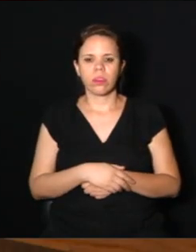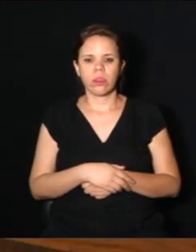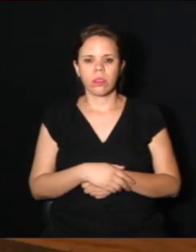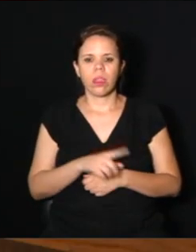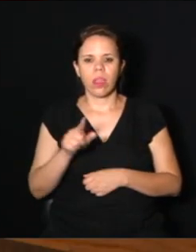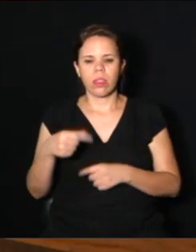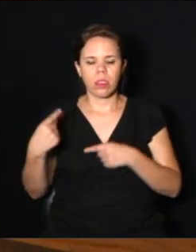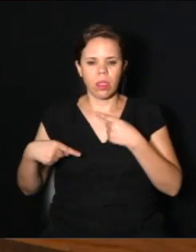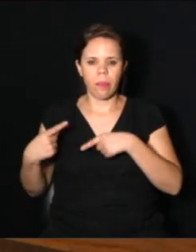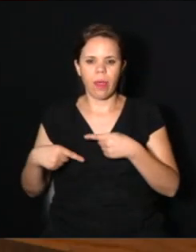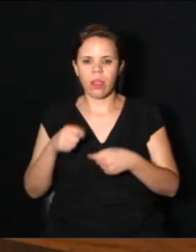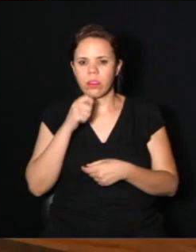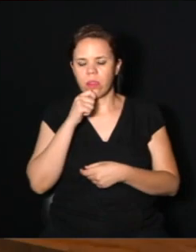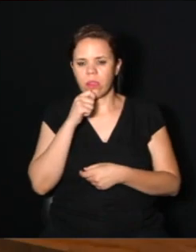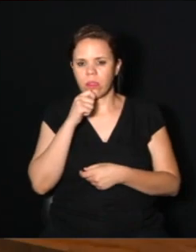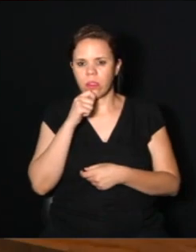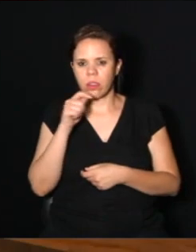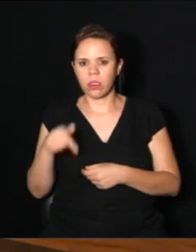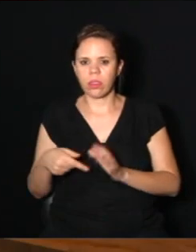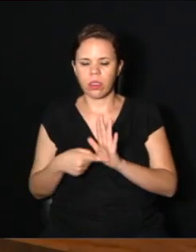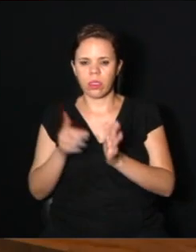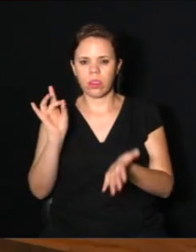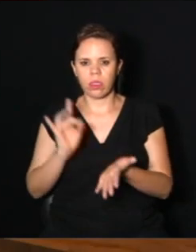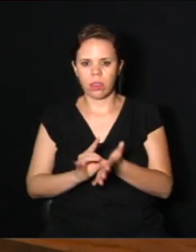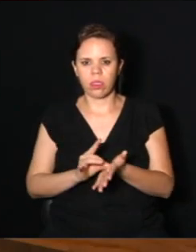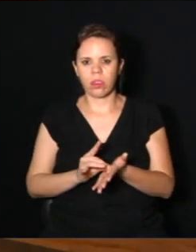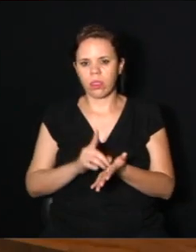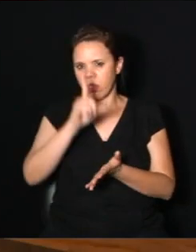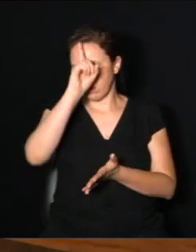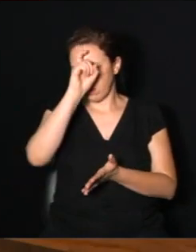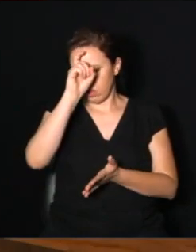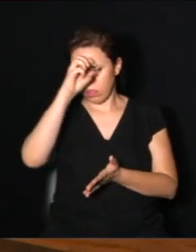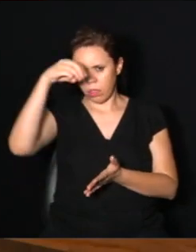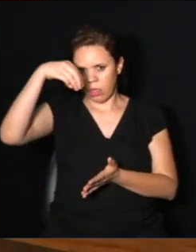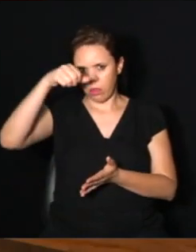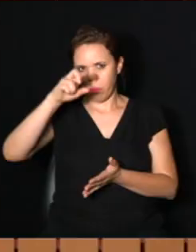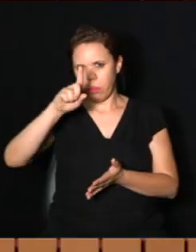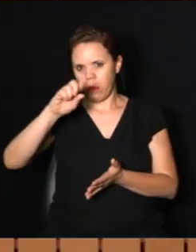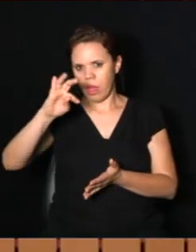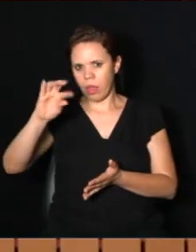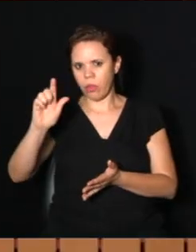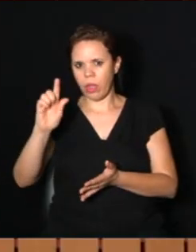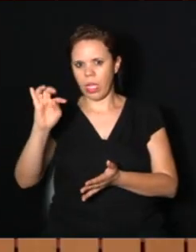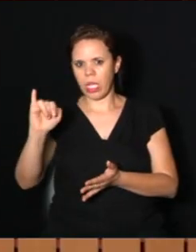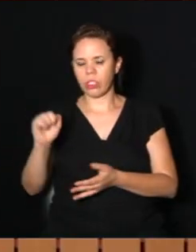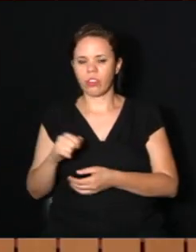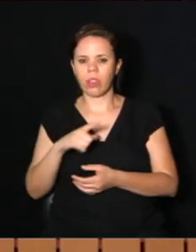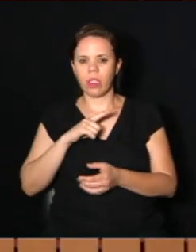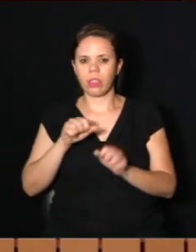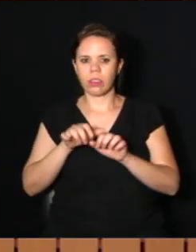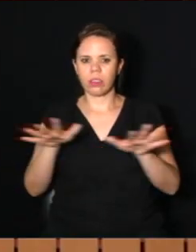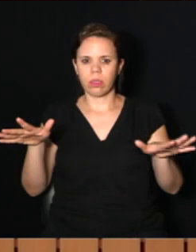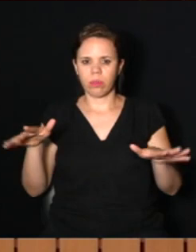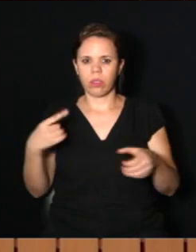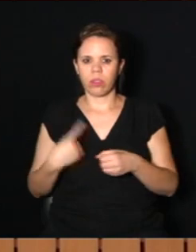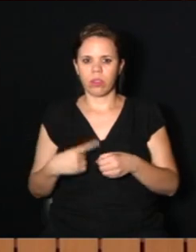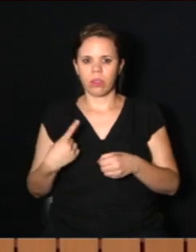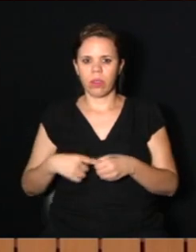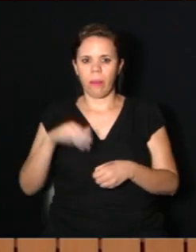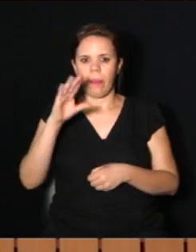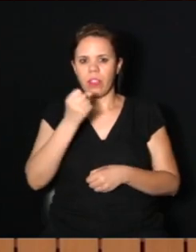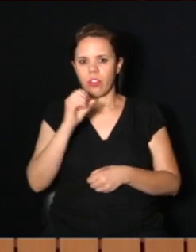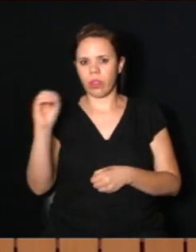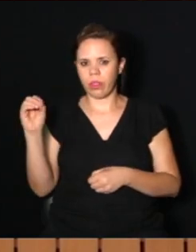esse debate, porque a gente estava trazendo a realidade do Hospital Mário Gatti. Okay. Mas a gente tem distribuído no município mais de